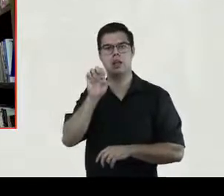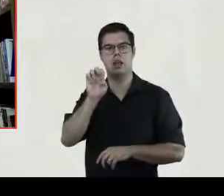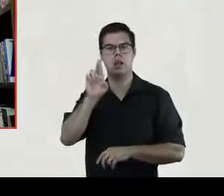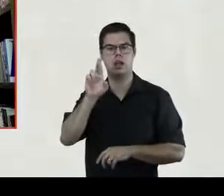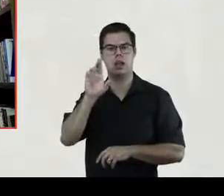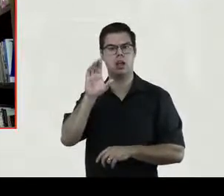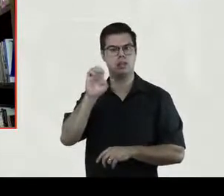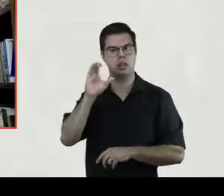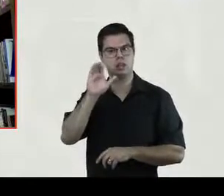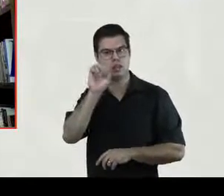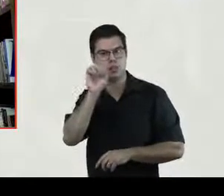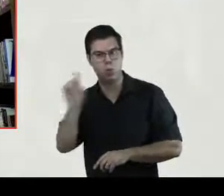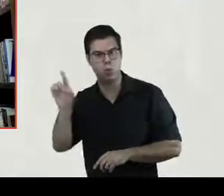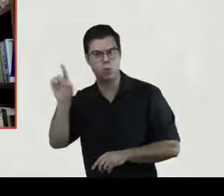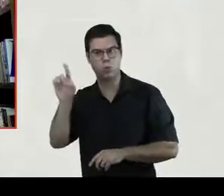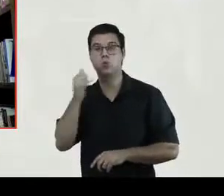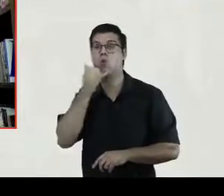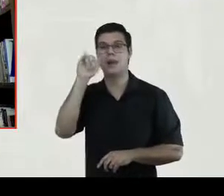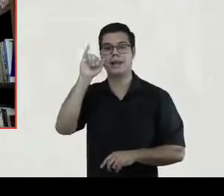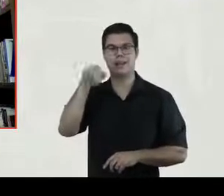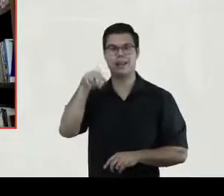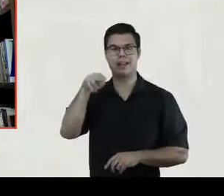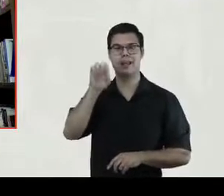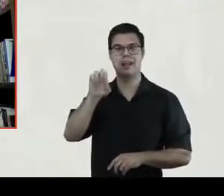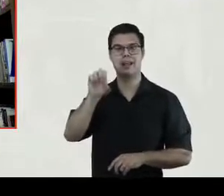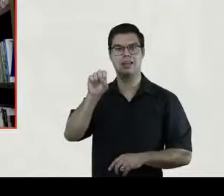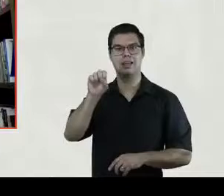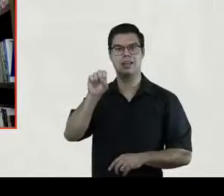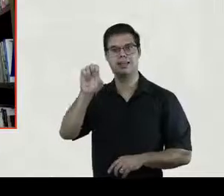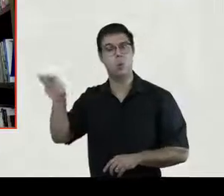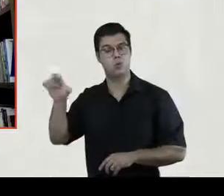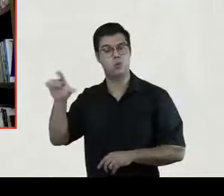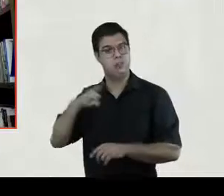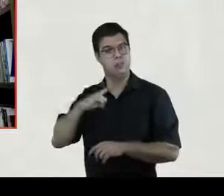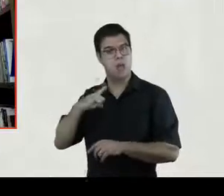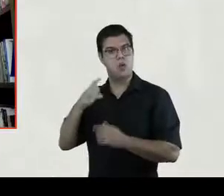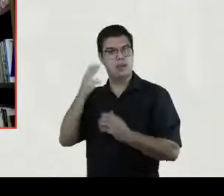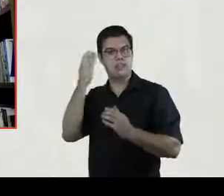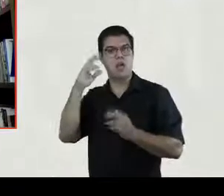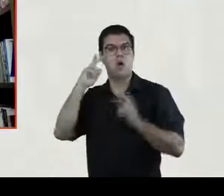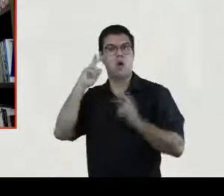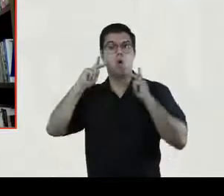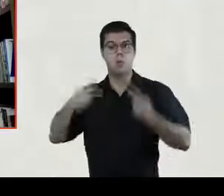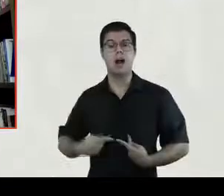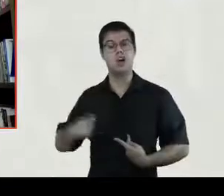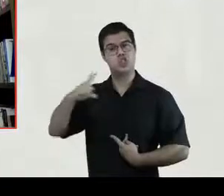com as humanidades digitais. Eu também tenho, mas está em português. Obrigado.